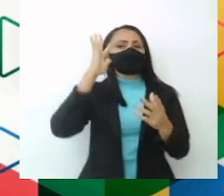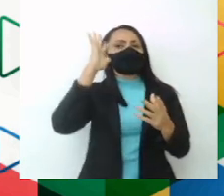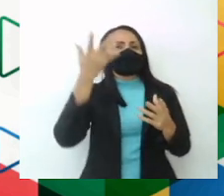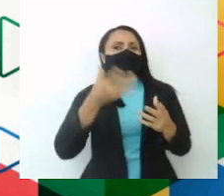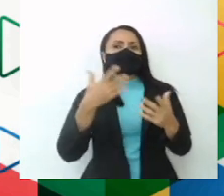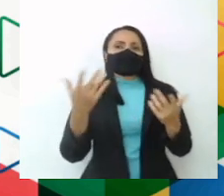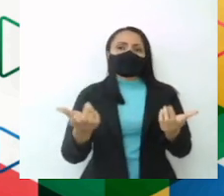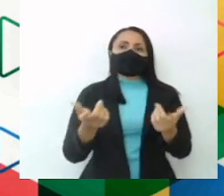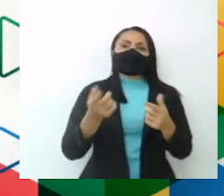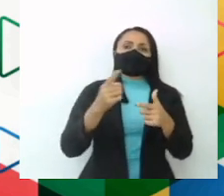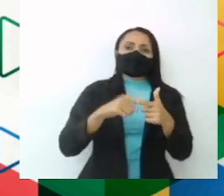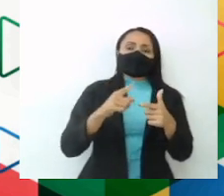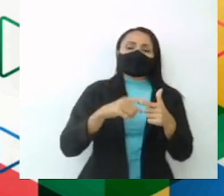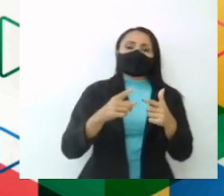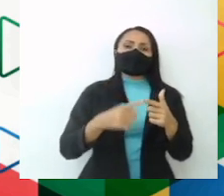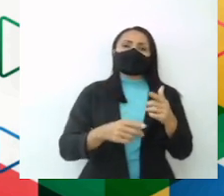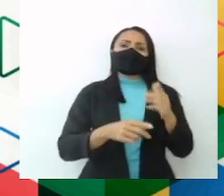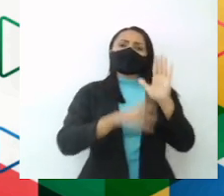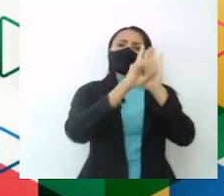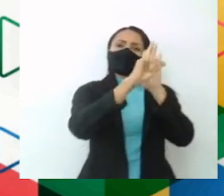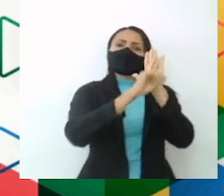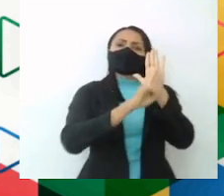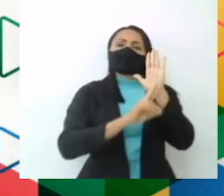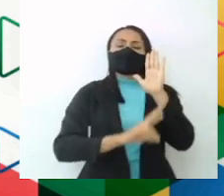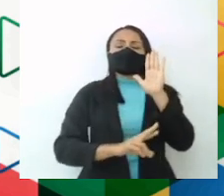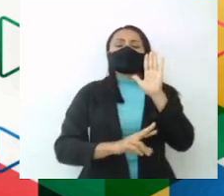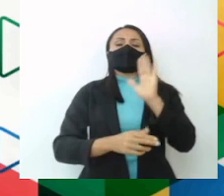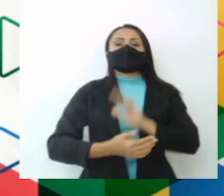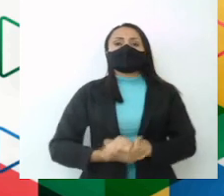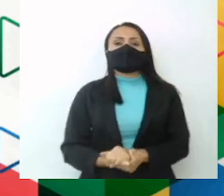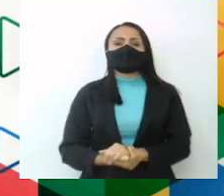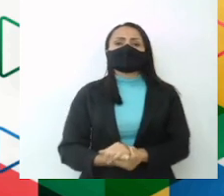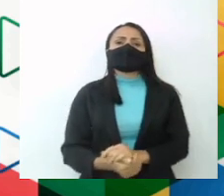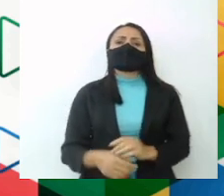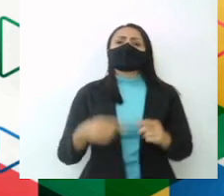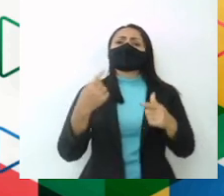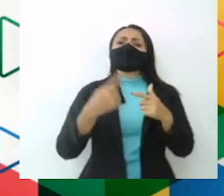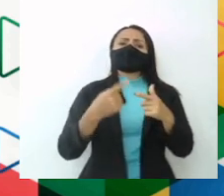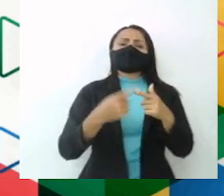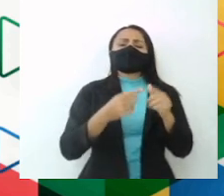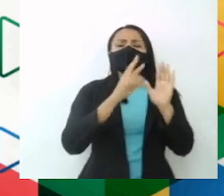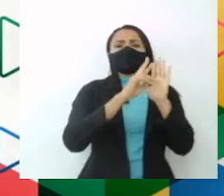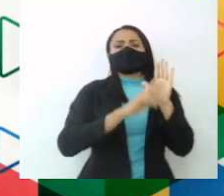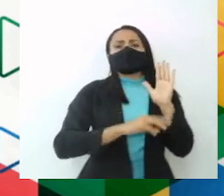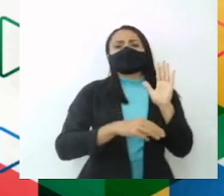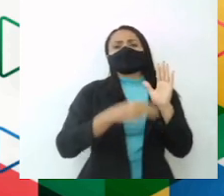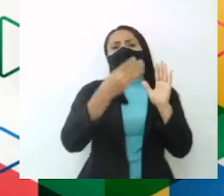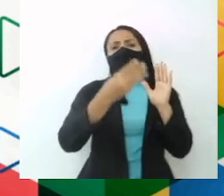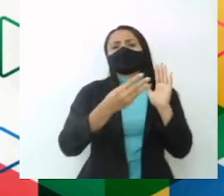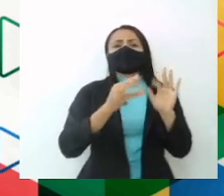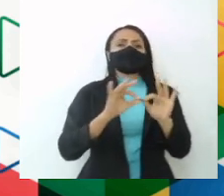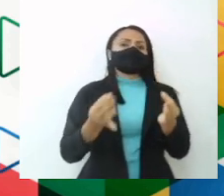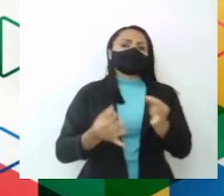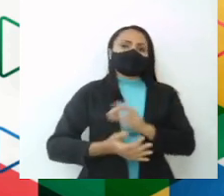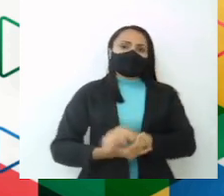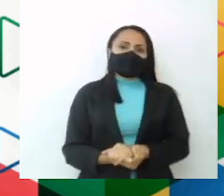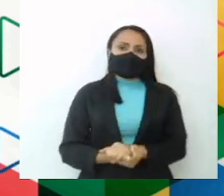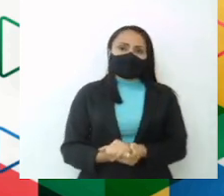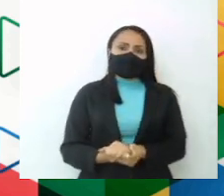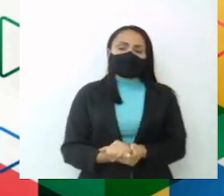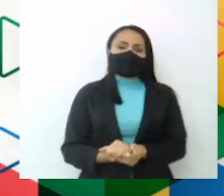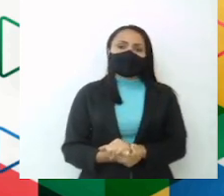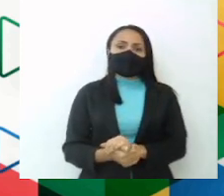uma questão envolvendo regra de 3 simples? E por que regra de 3 simples? Já eu falo. Devemos,